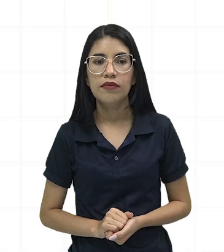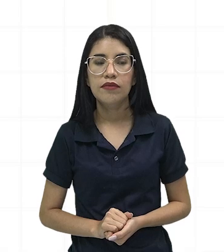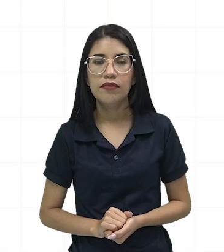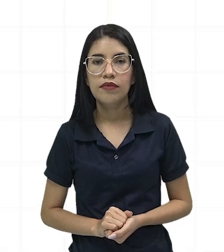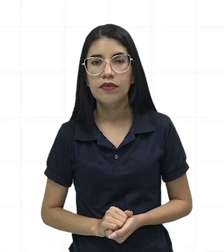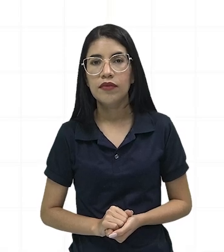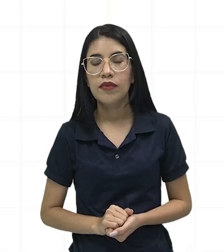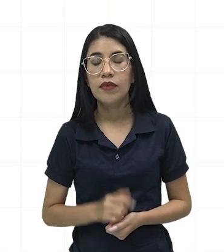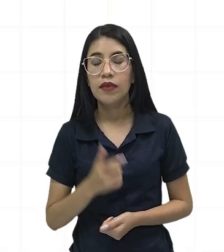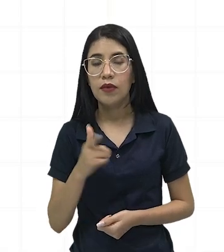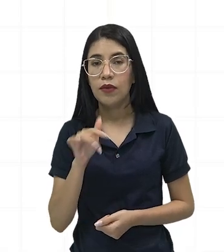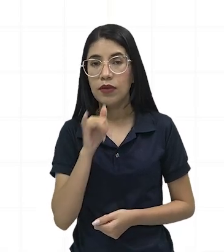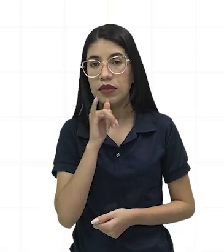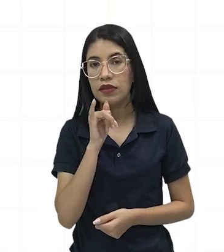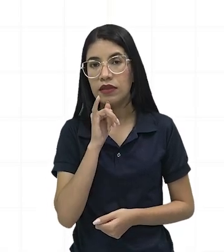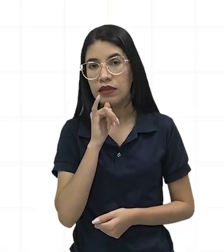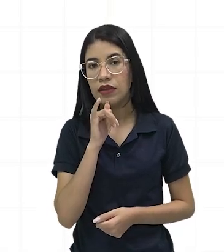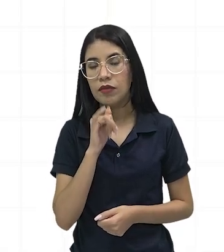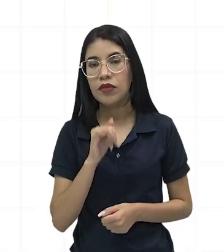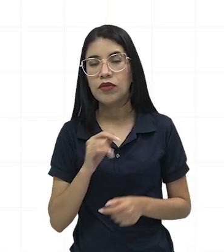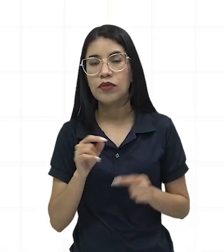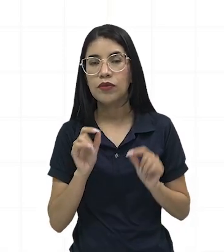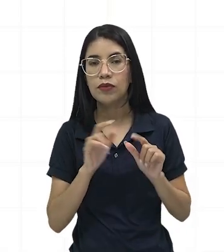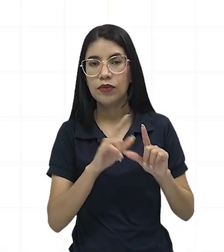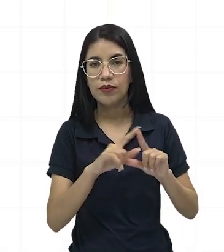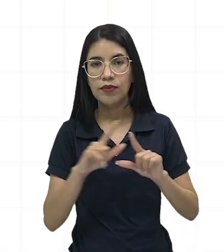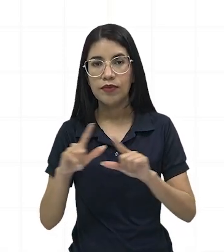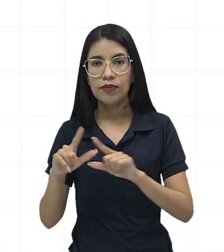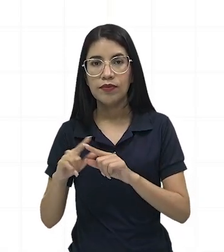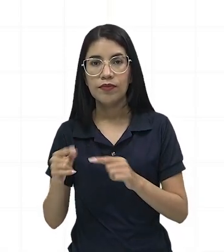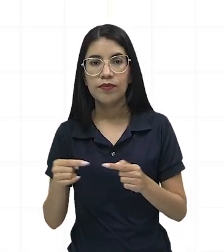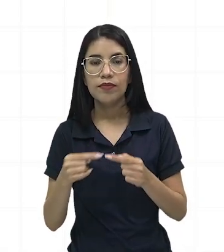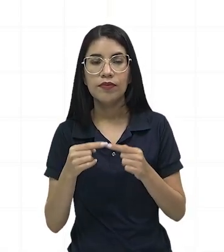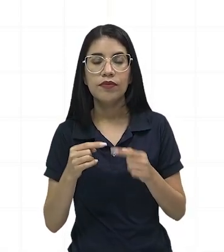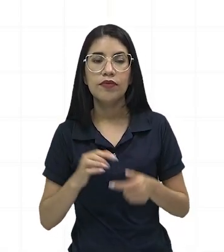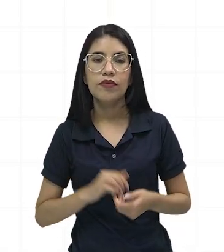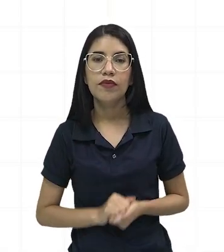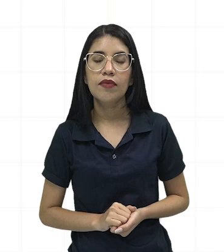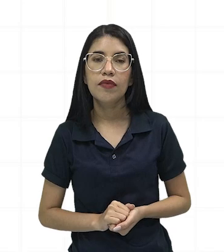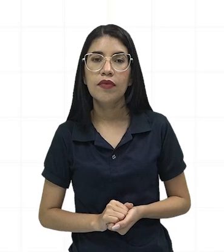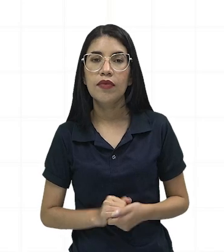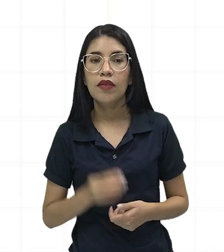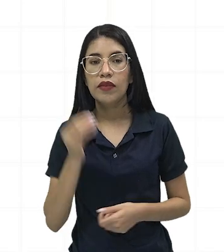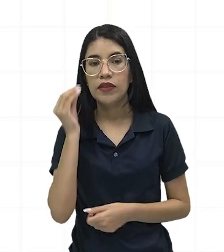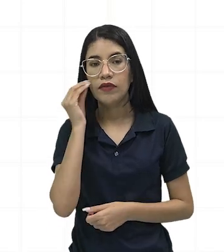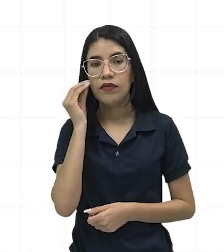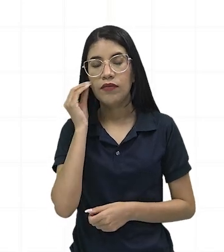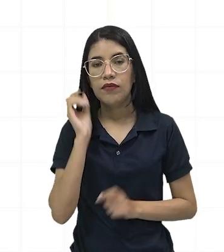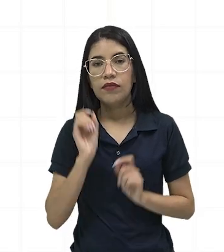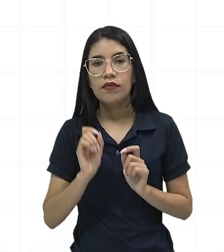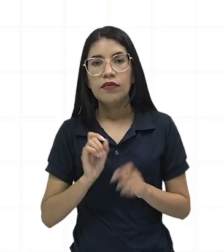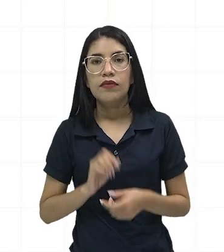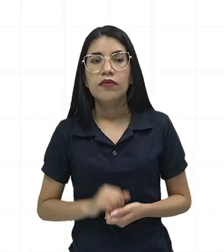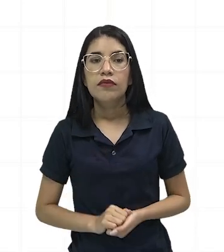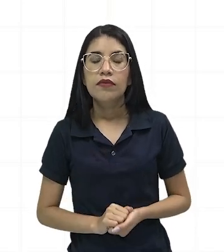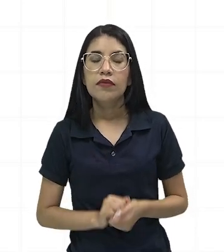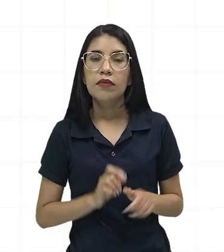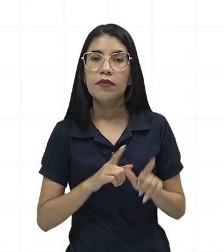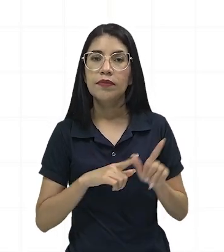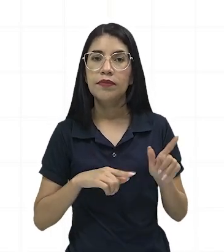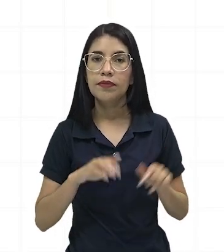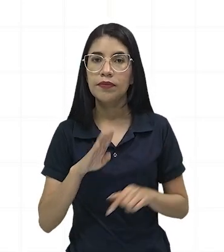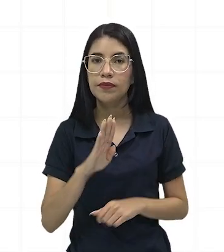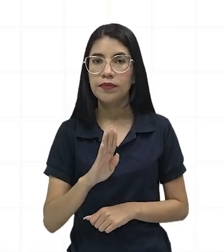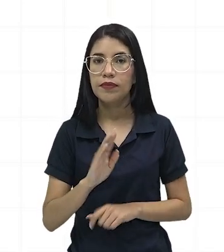mais exemplos de congruência de triângulos, ok? Então, vamos ver aqui, ó. Na letra